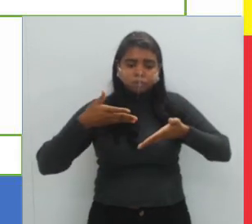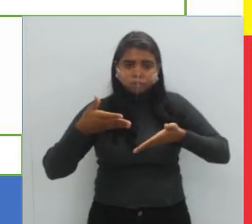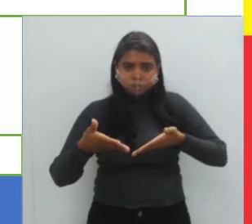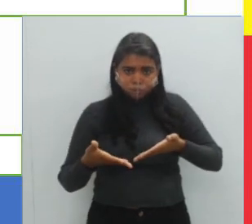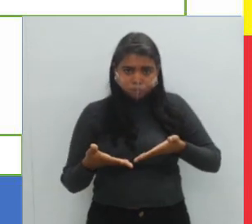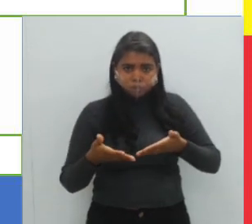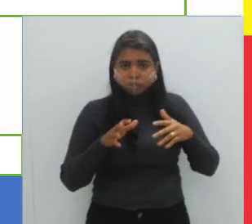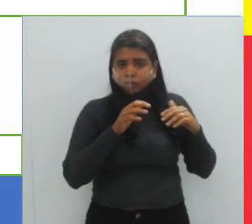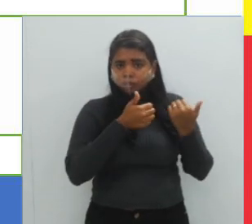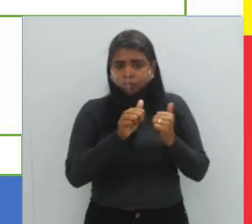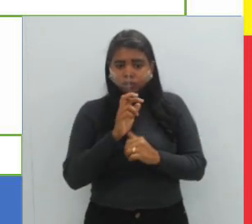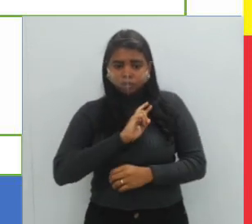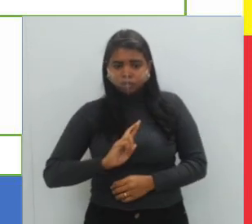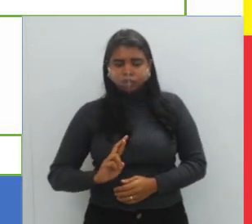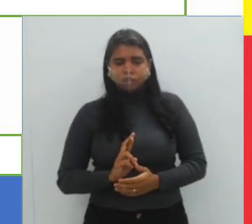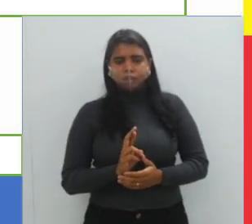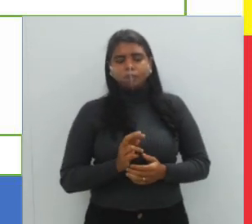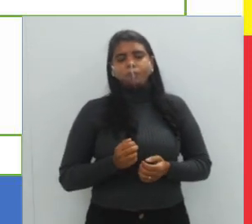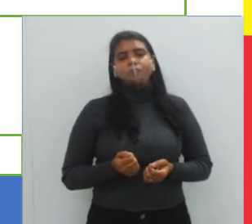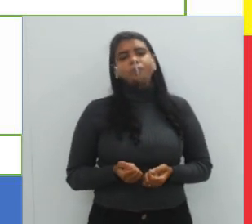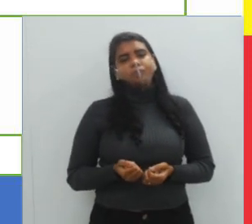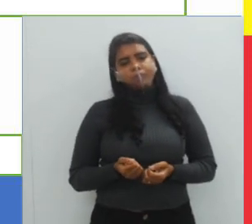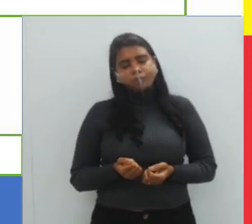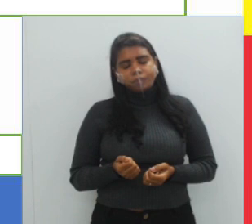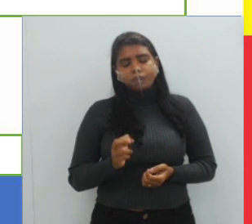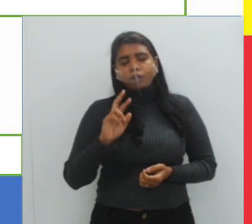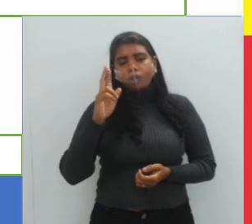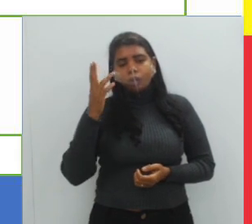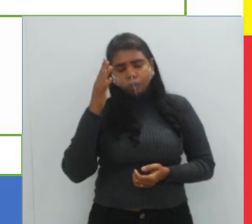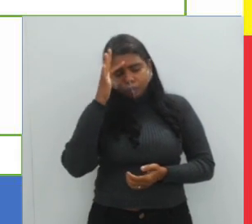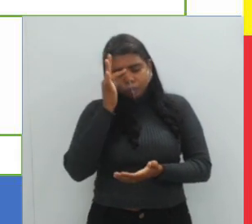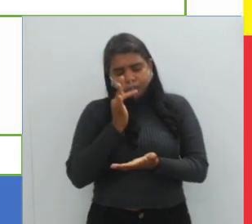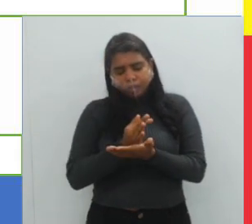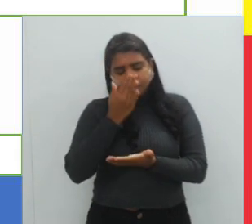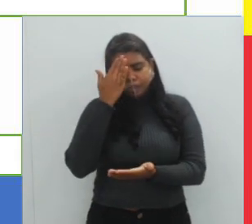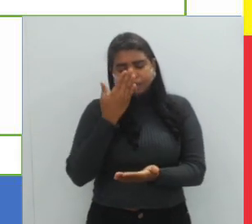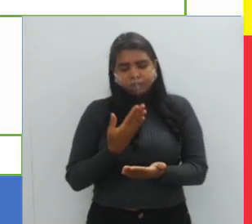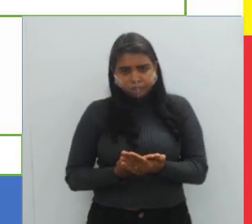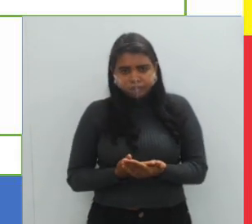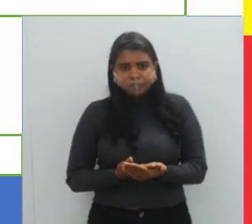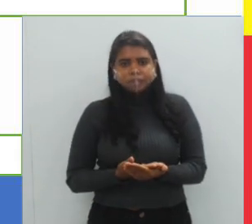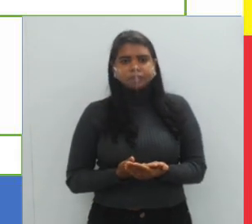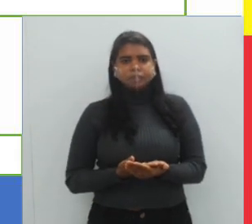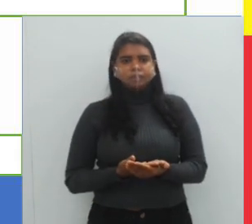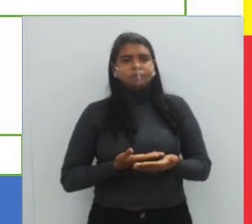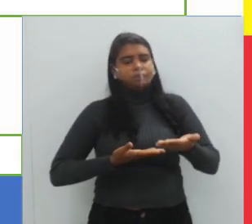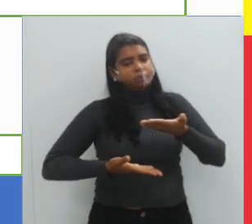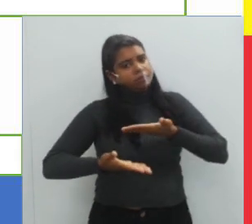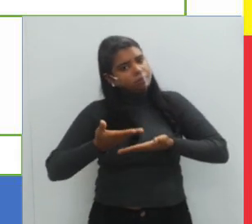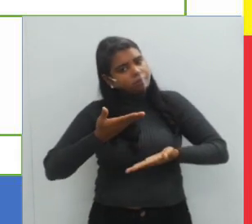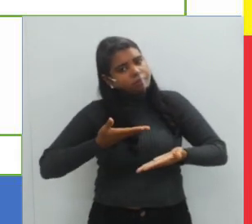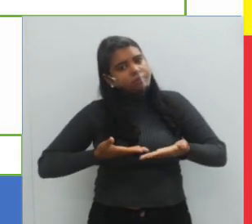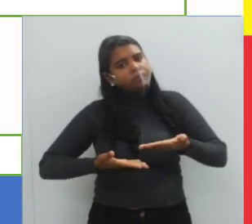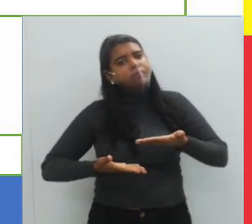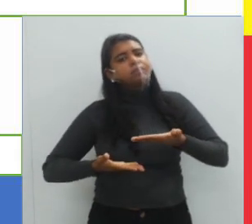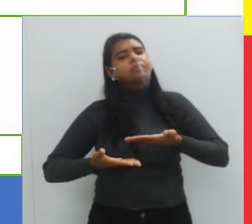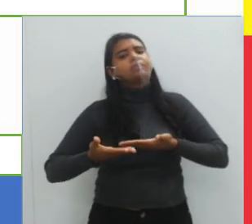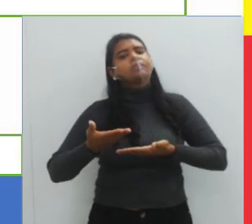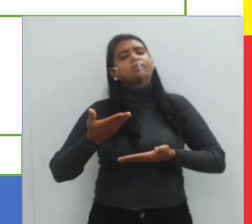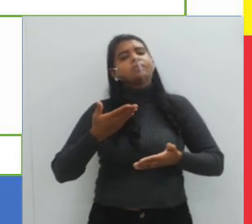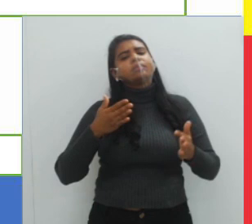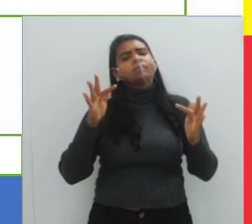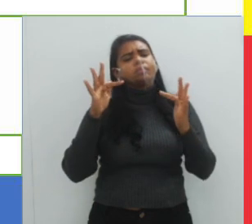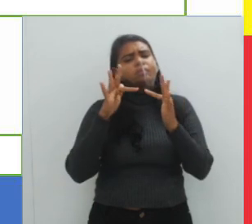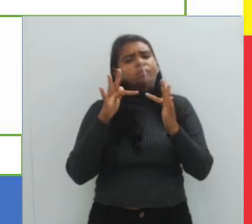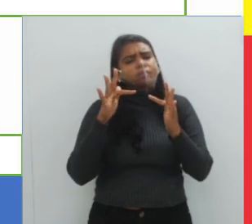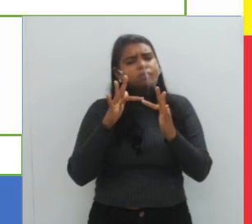seguidores de uma determinada religião, de uma determinada fé, e funciona como uma forma